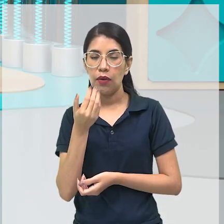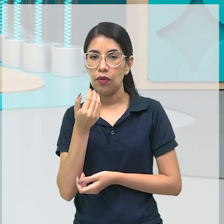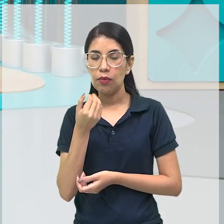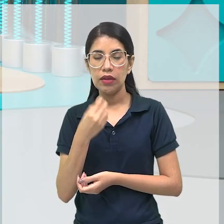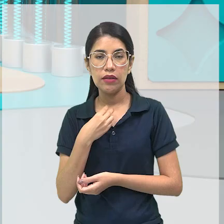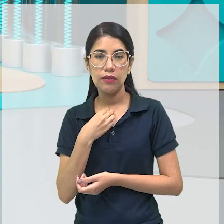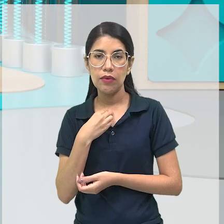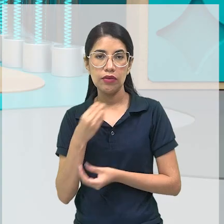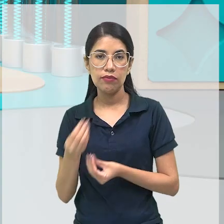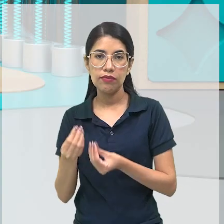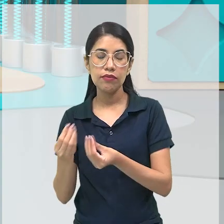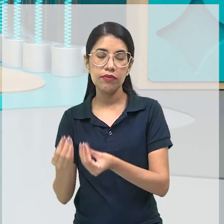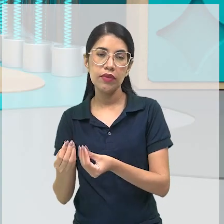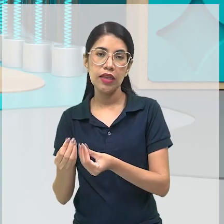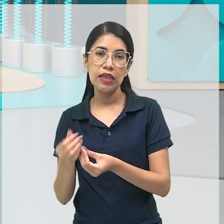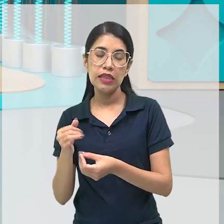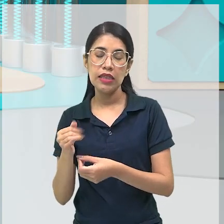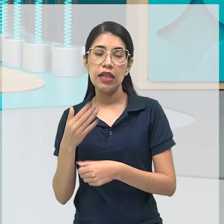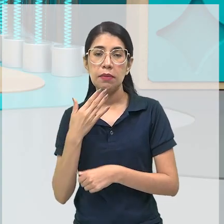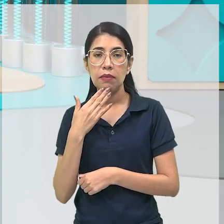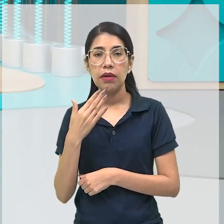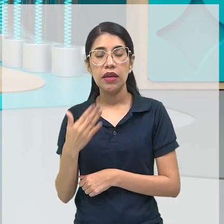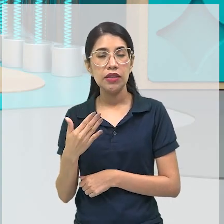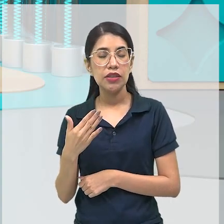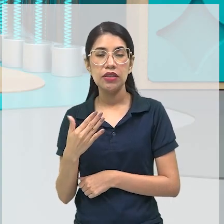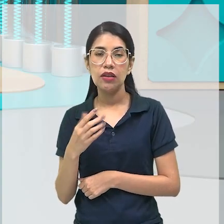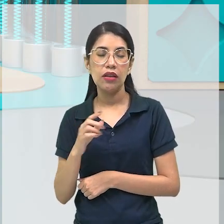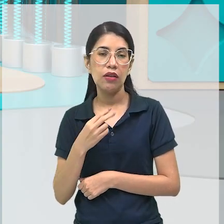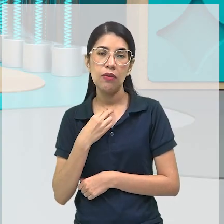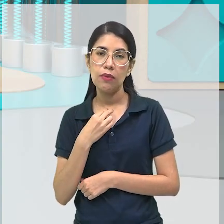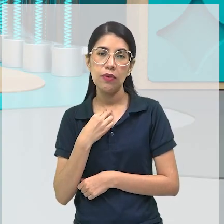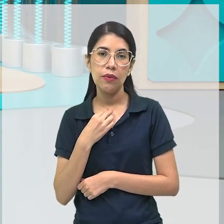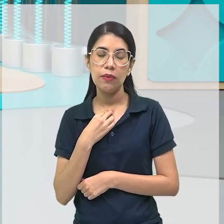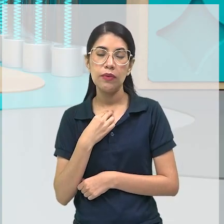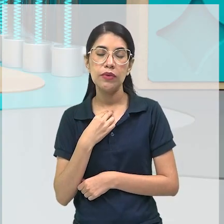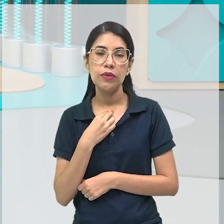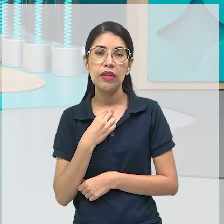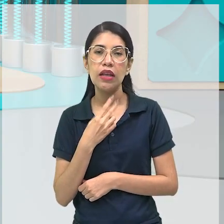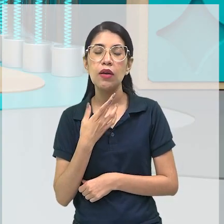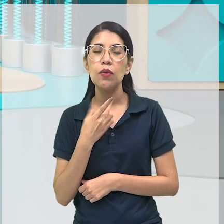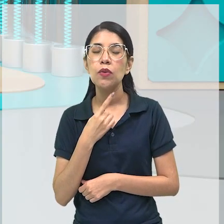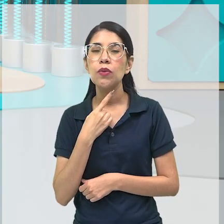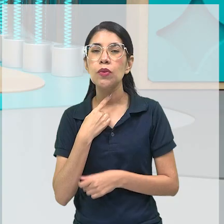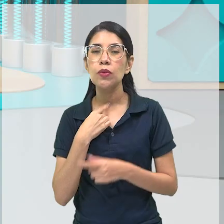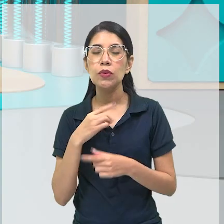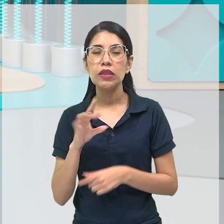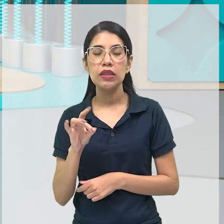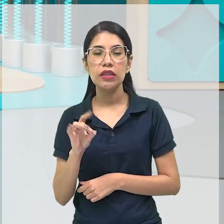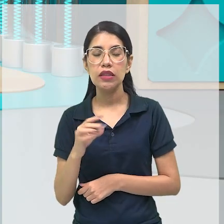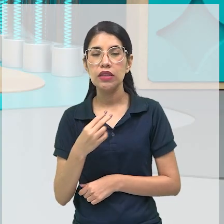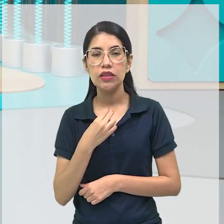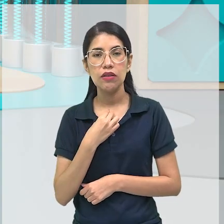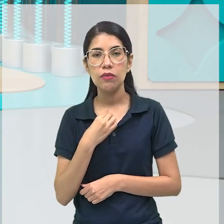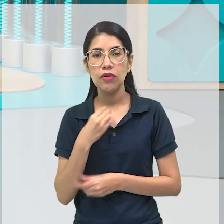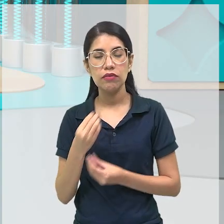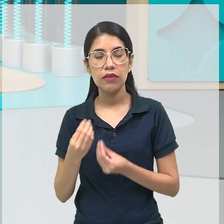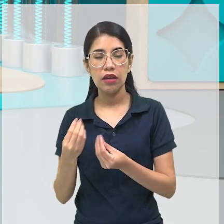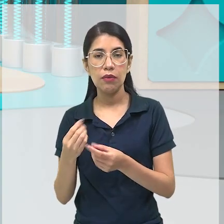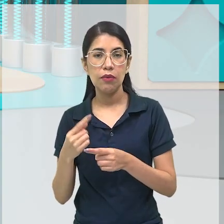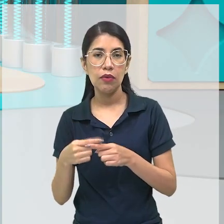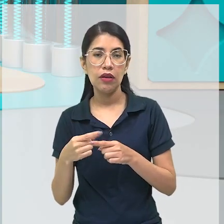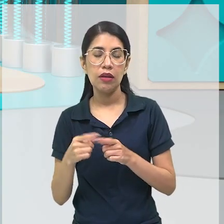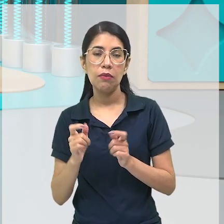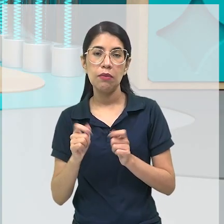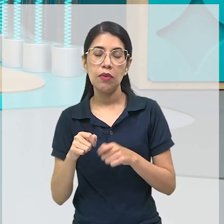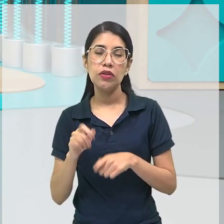essa pessoa. Mesmo que ela esteja pedindo bastante por água, morrendo de sede, não dê água, porque ela